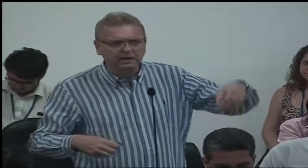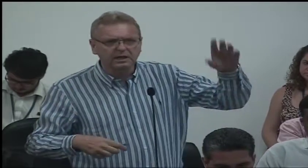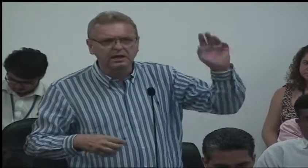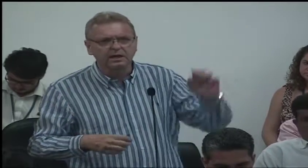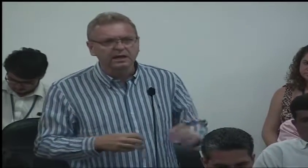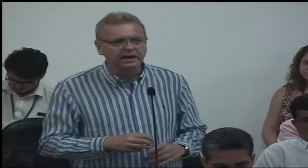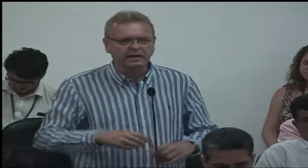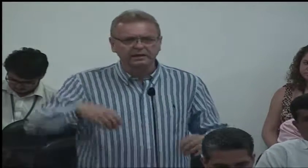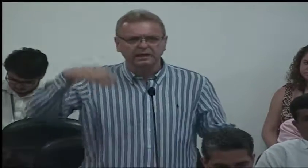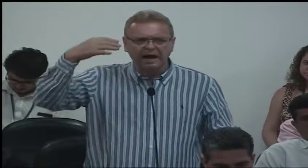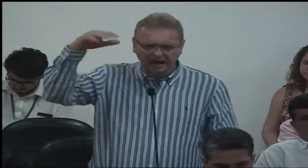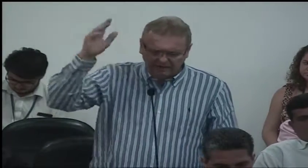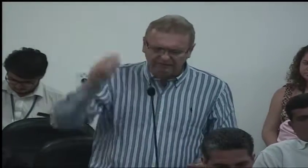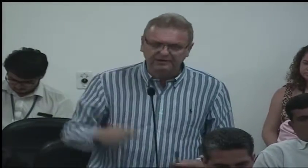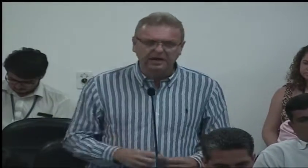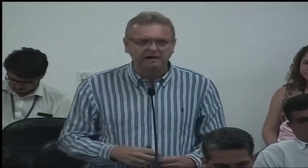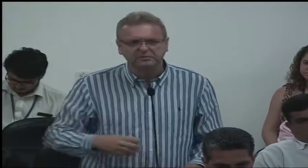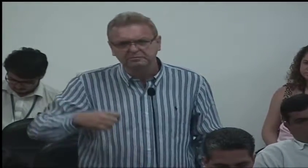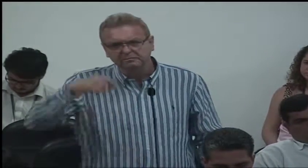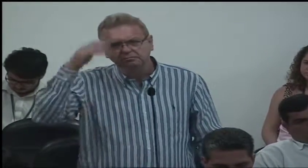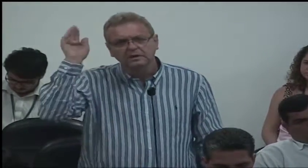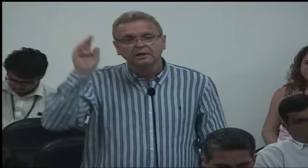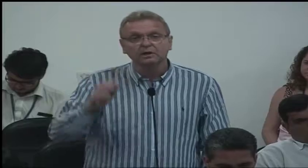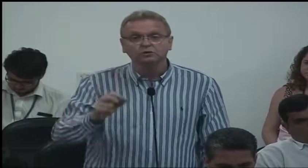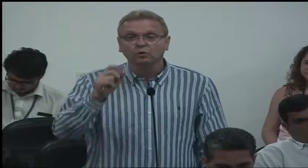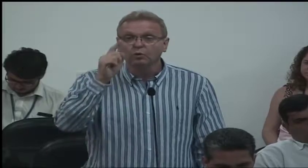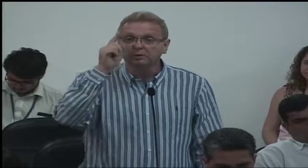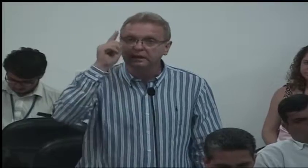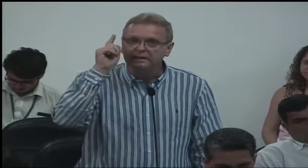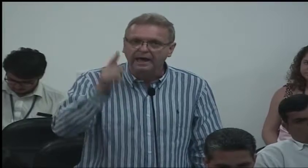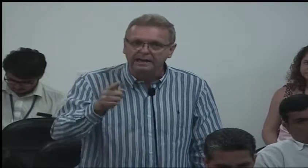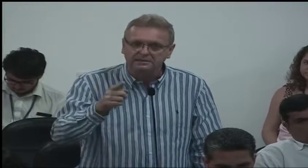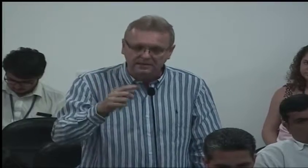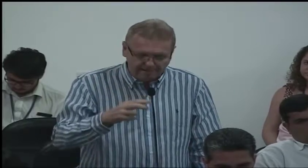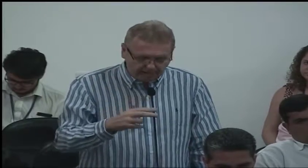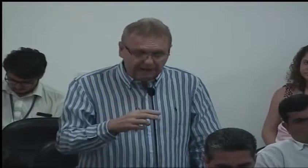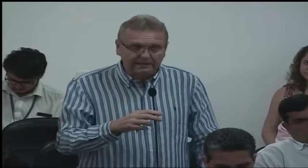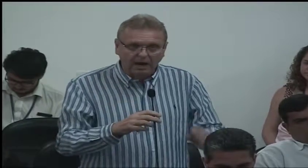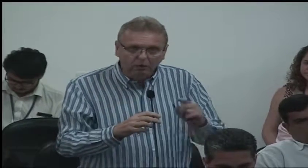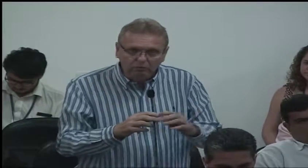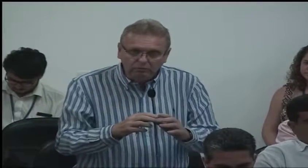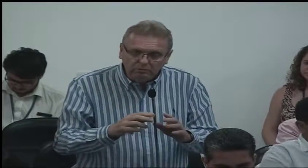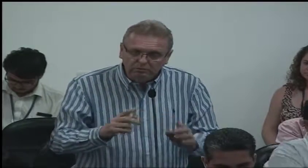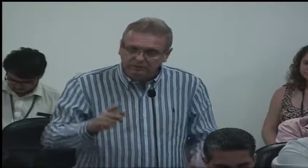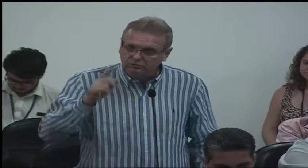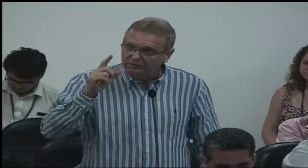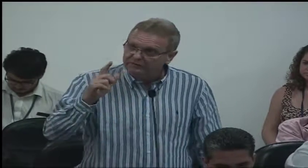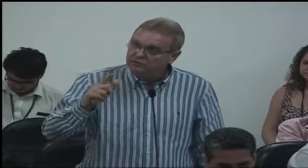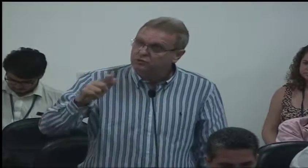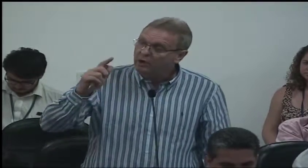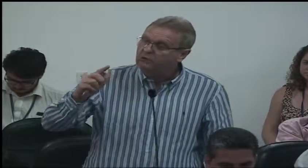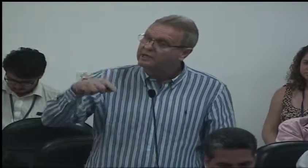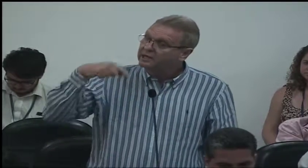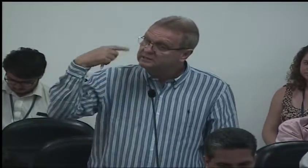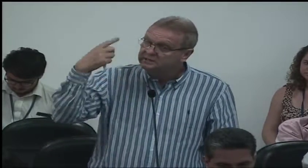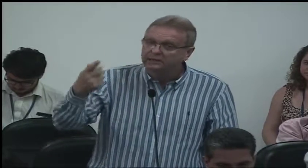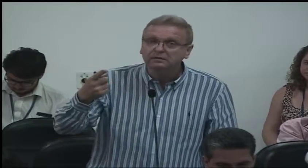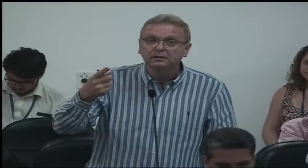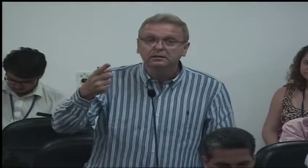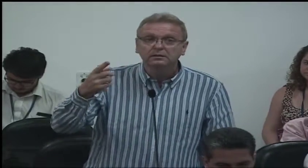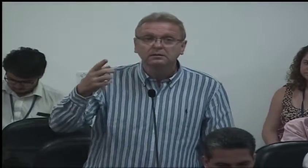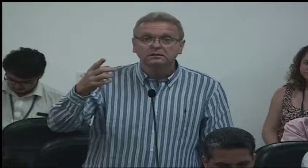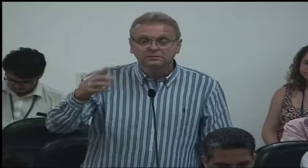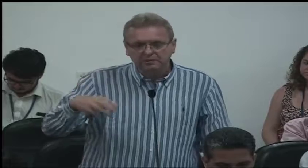vir aqui, querer gritar, querer falar, para mim, eu sou contra ideias. Cada um, na sua vida, escolhe o que quer